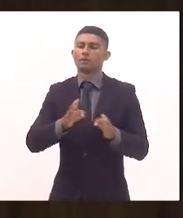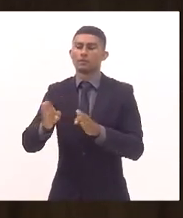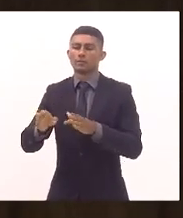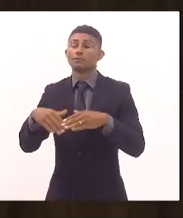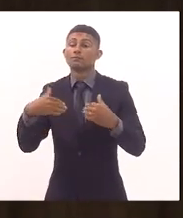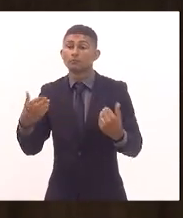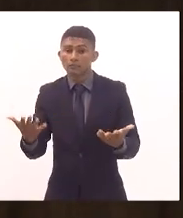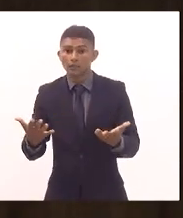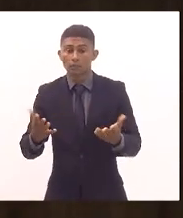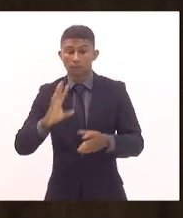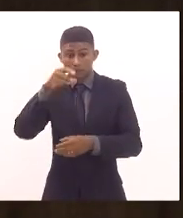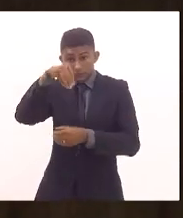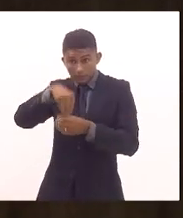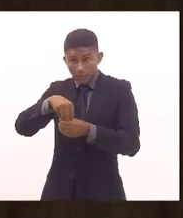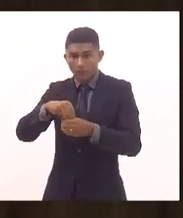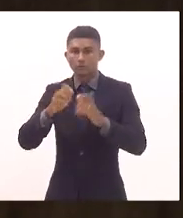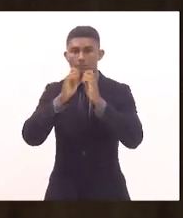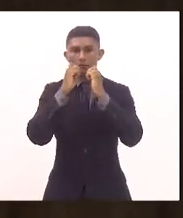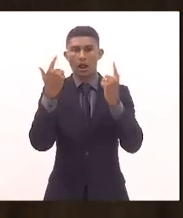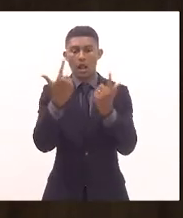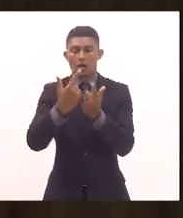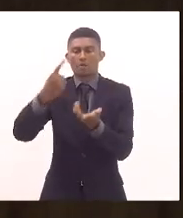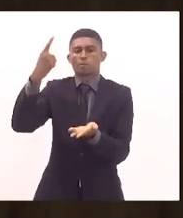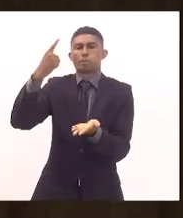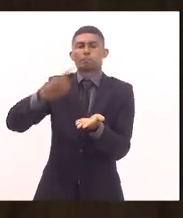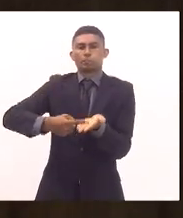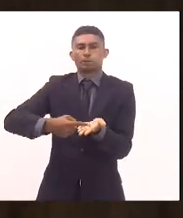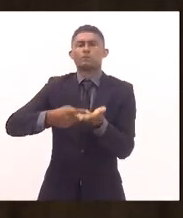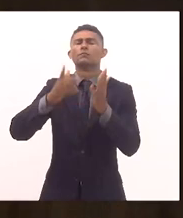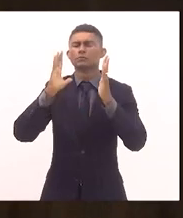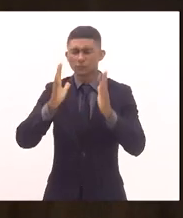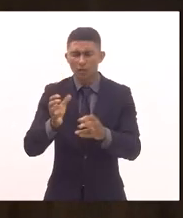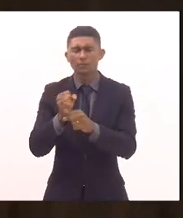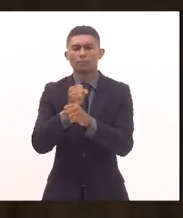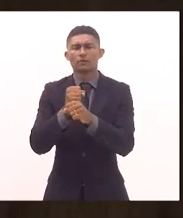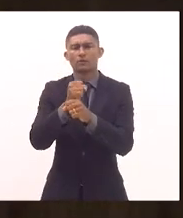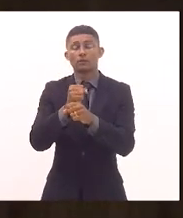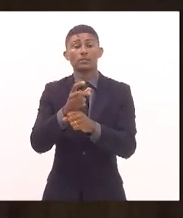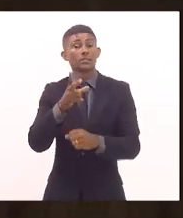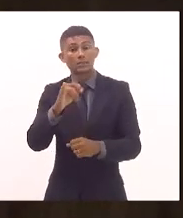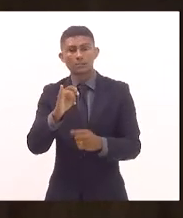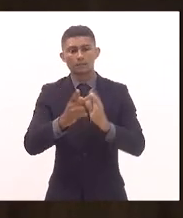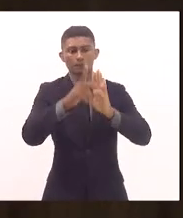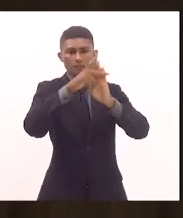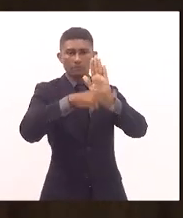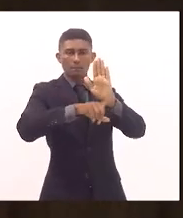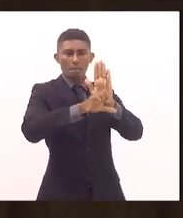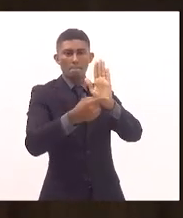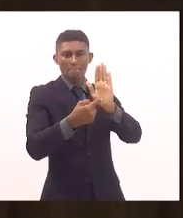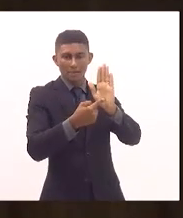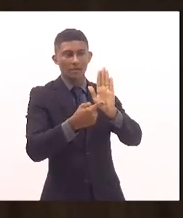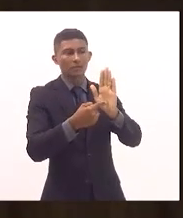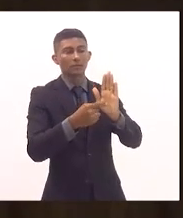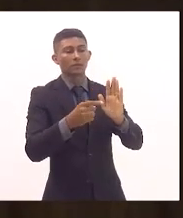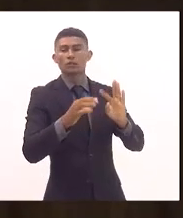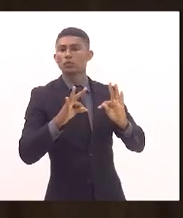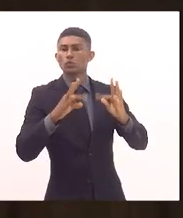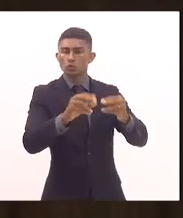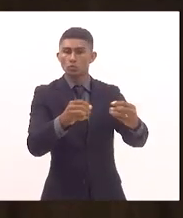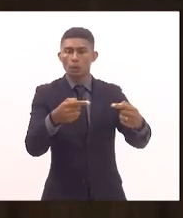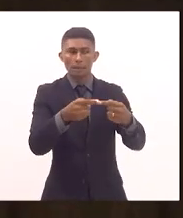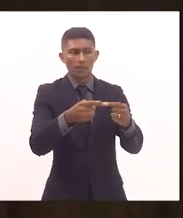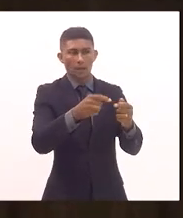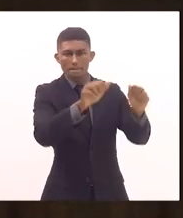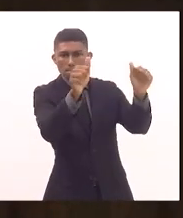acordado internamente na Assembleia de muito tempo que qualquer projeto de emolumentos vindo do